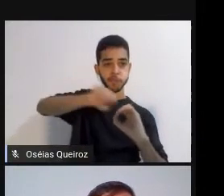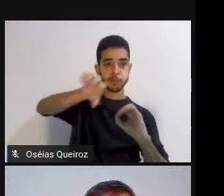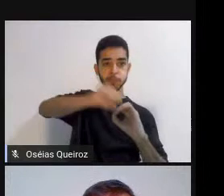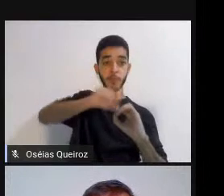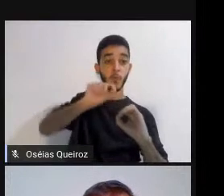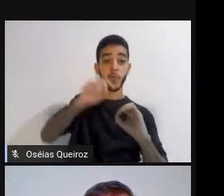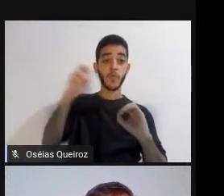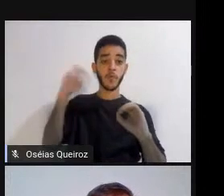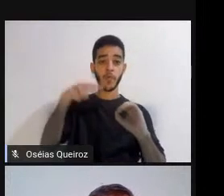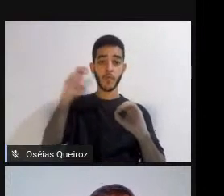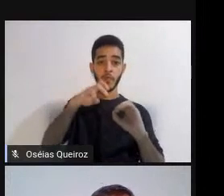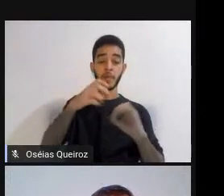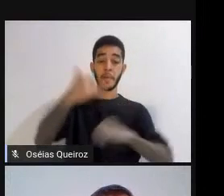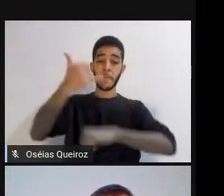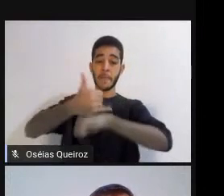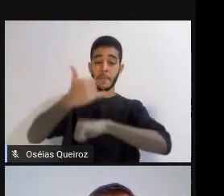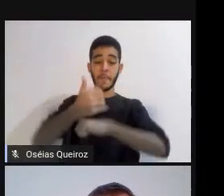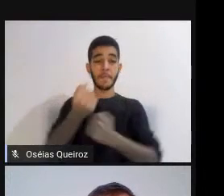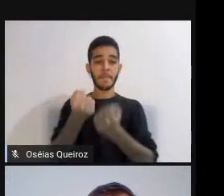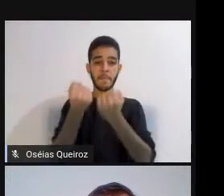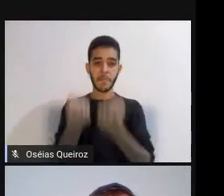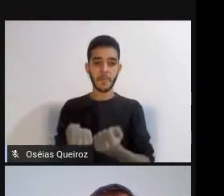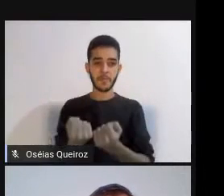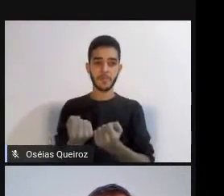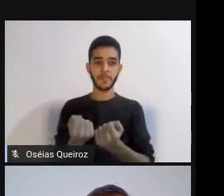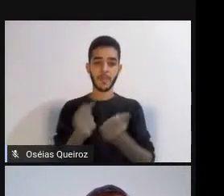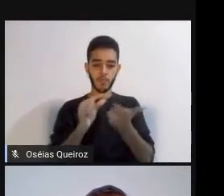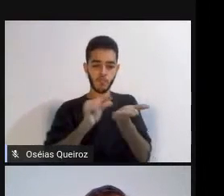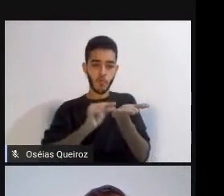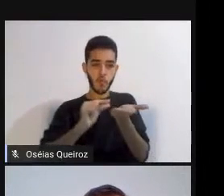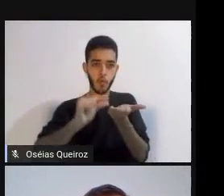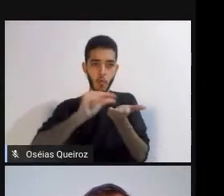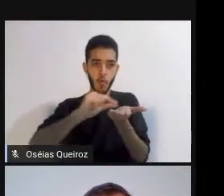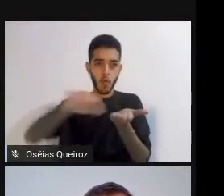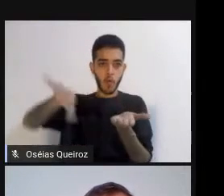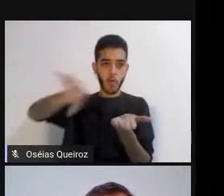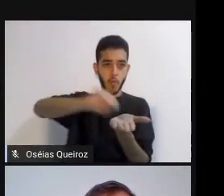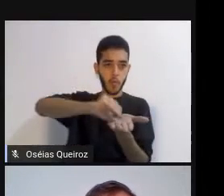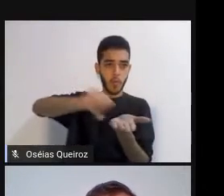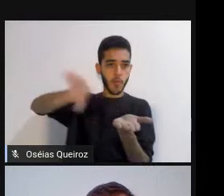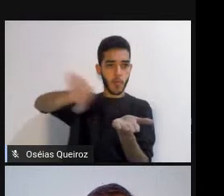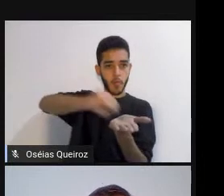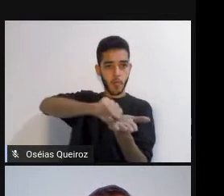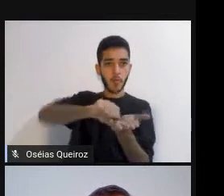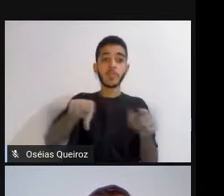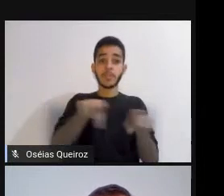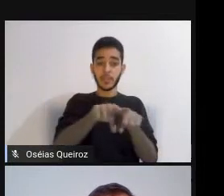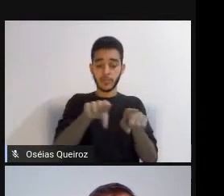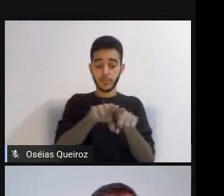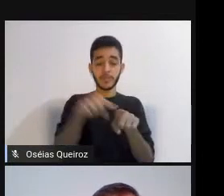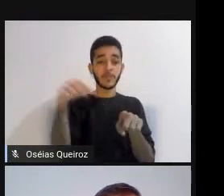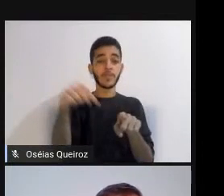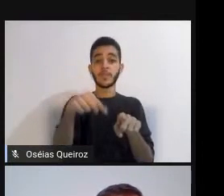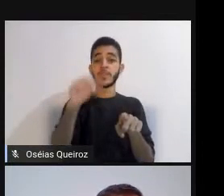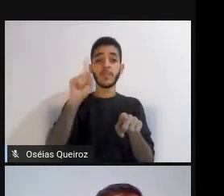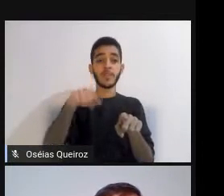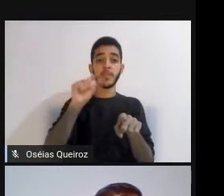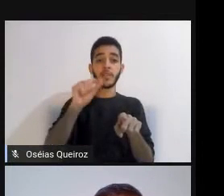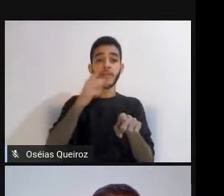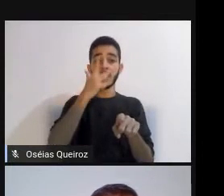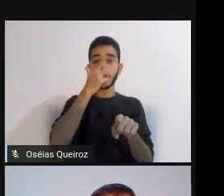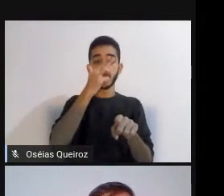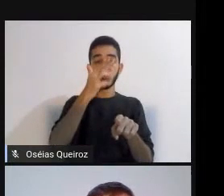como metais pesados. Então, os microplásticos no ecossistema aquático acabam também funcionando como um veículo